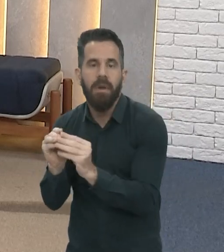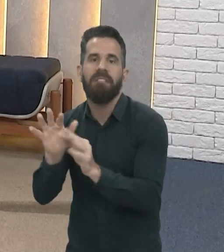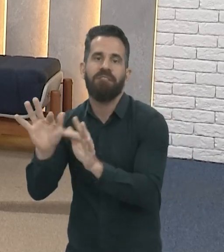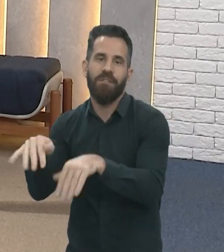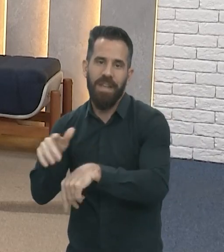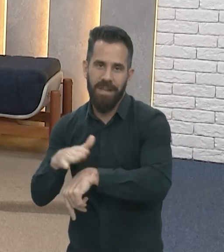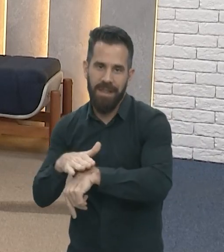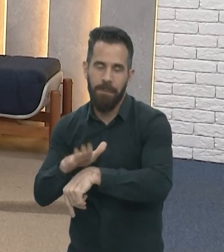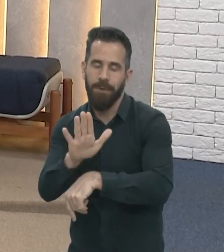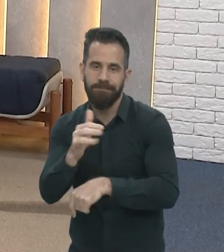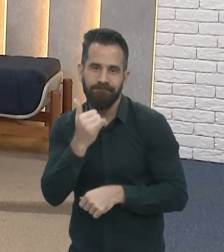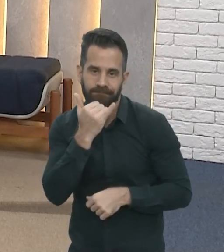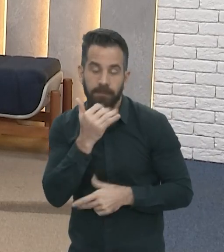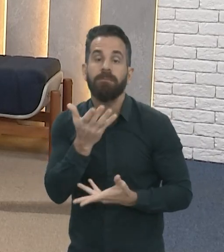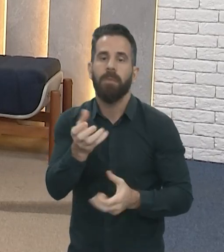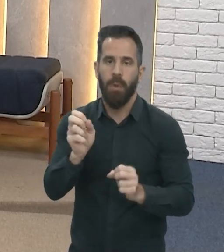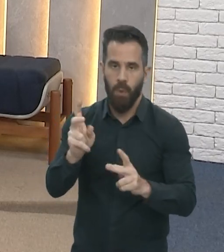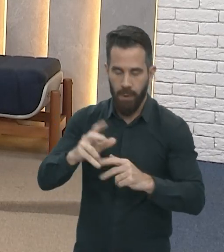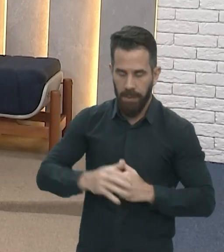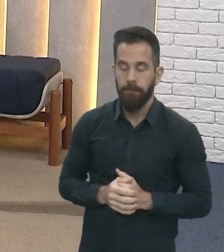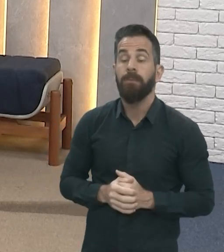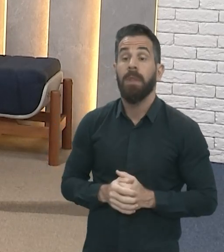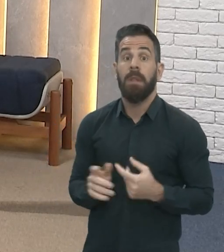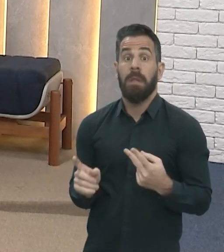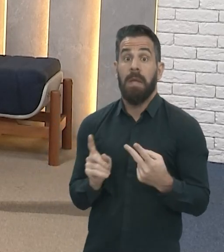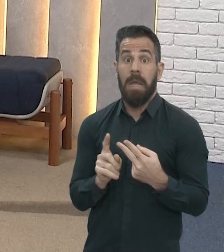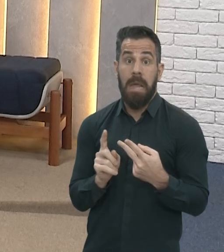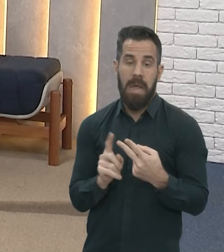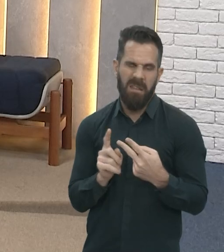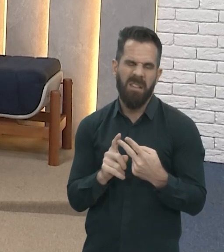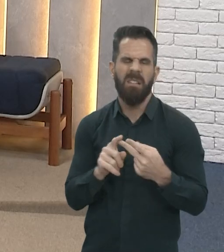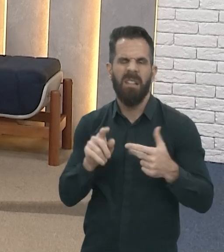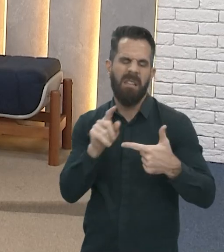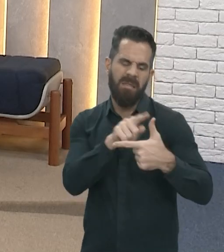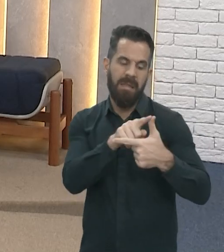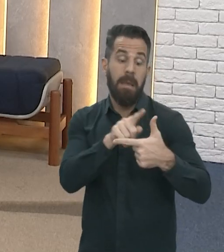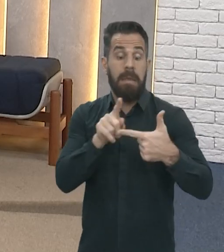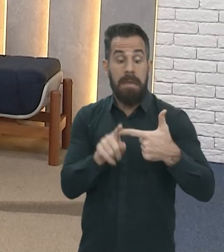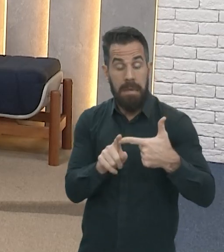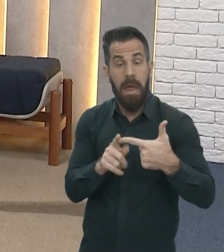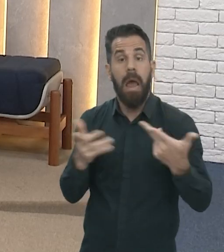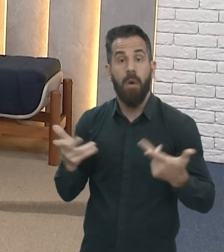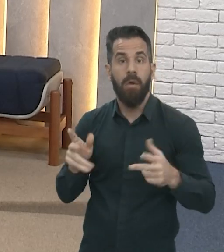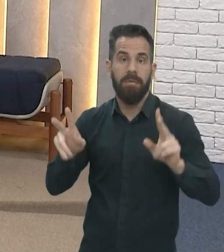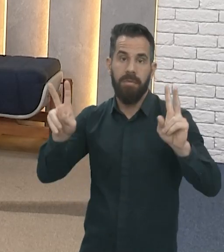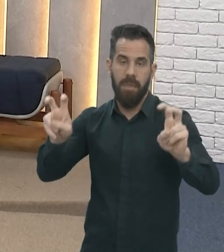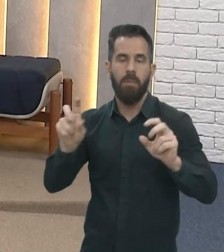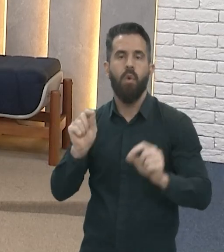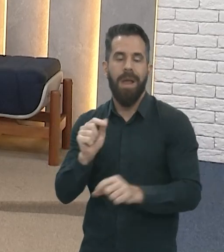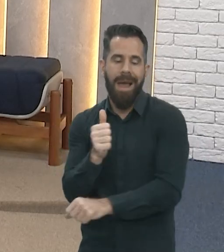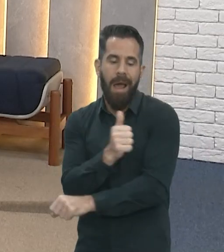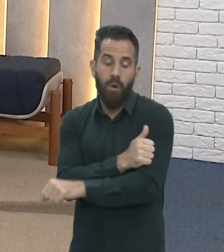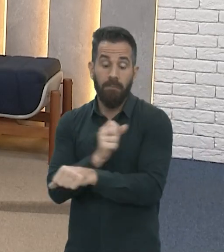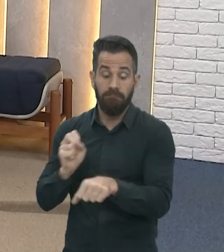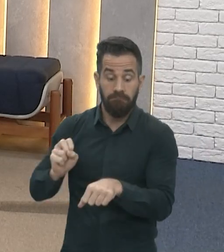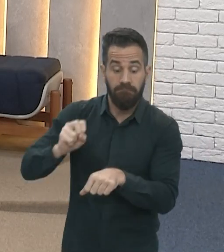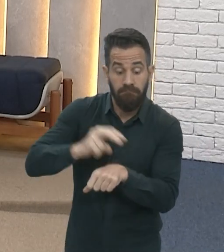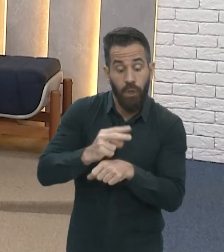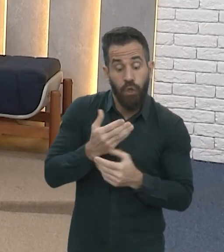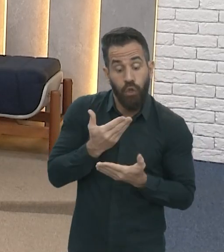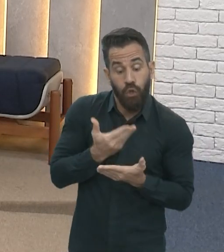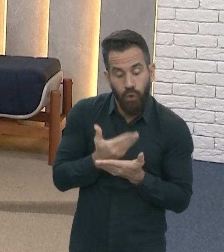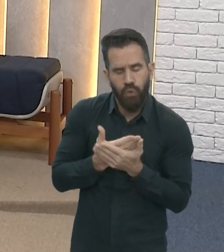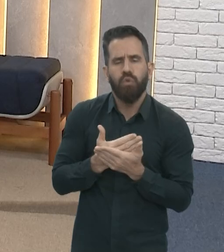agora vamos então falar sobre permanência e evasão. De que forma vocês pretendem manter e potencializar também esses